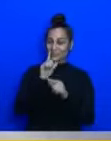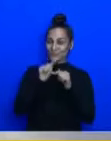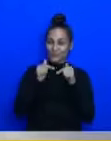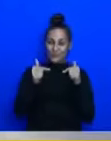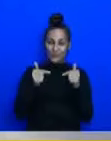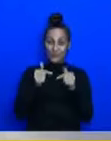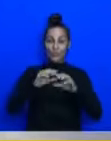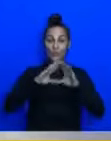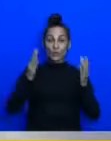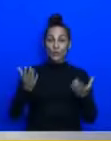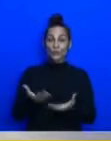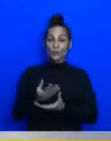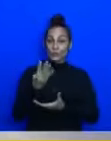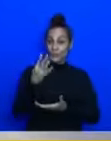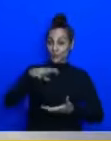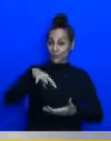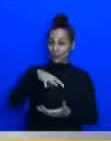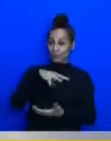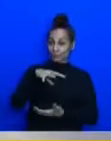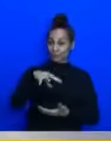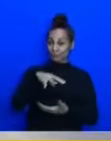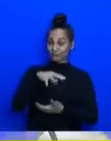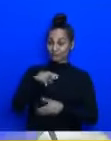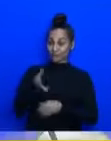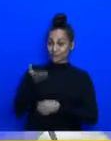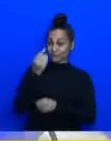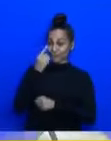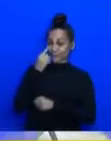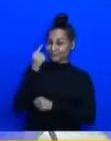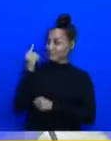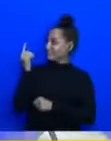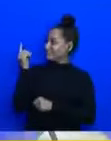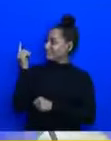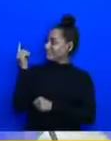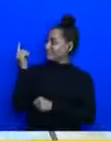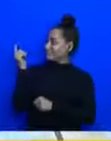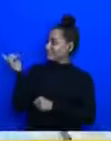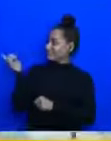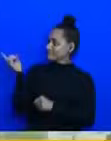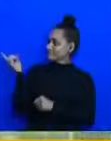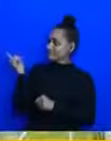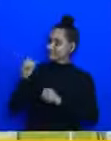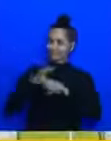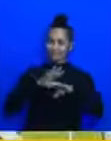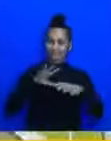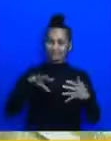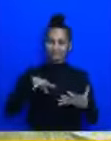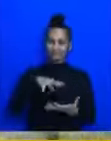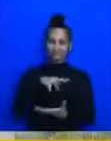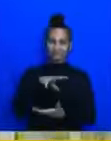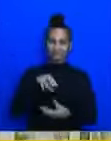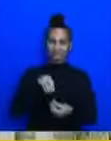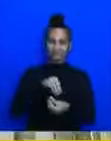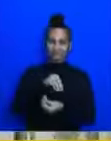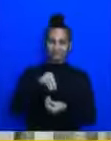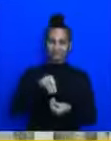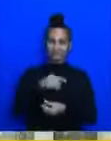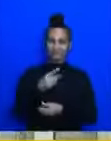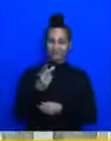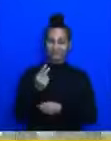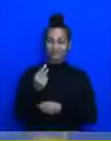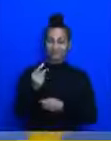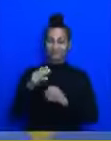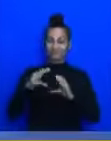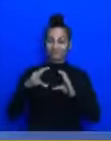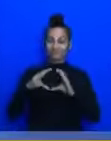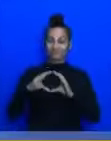dia de sorte. O globo número 4 ligado, bolas posicionadas, valendo. Globo carregado, embaralhando